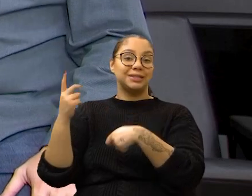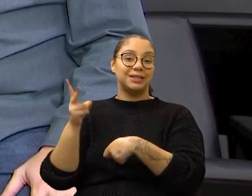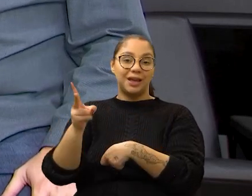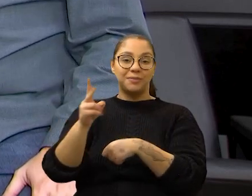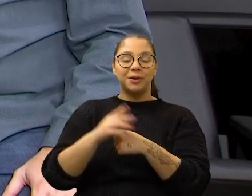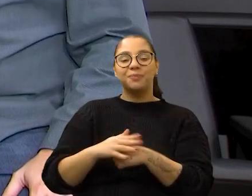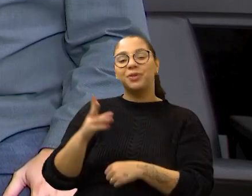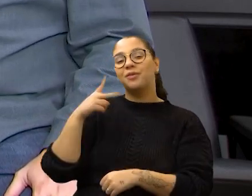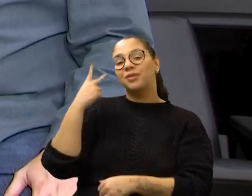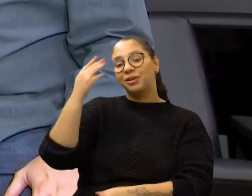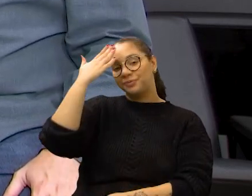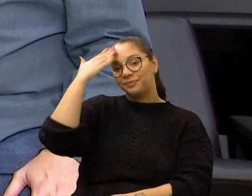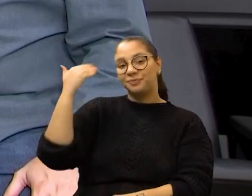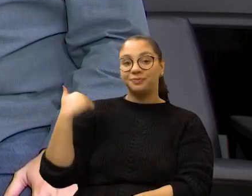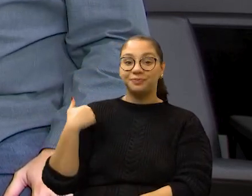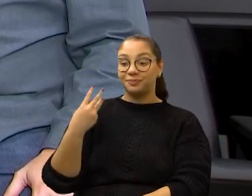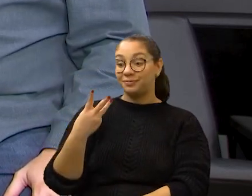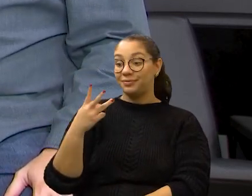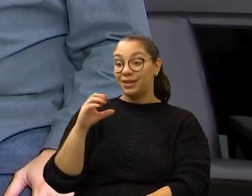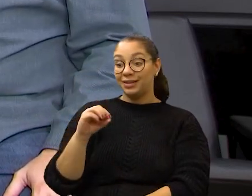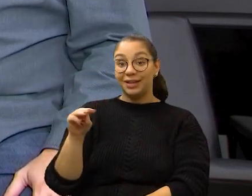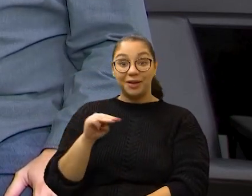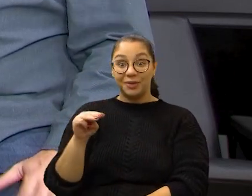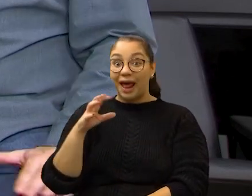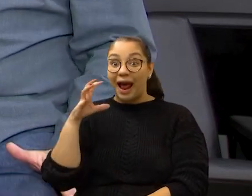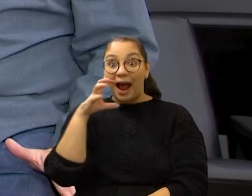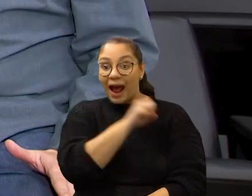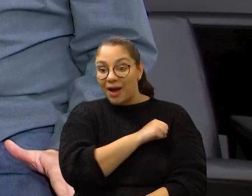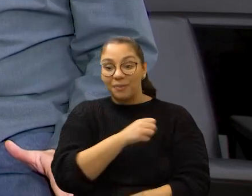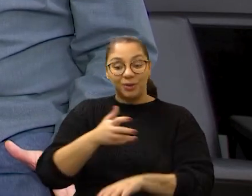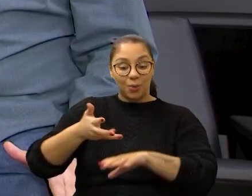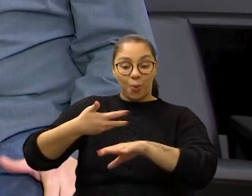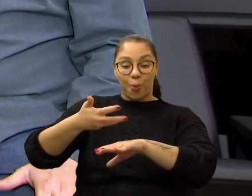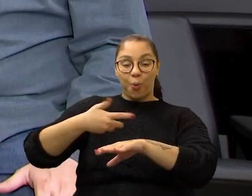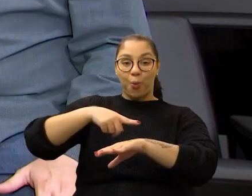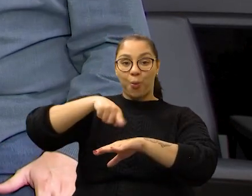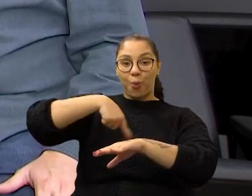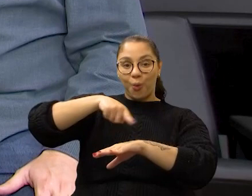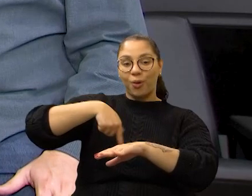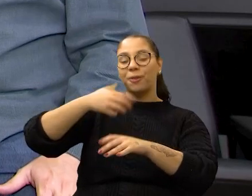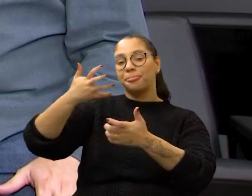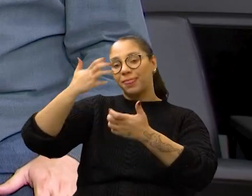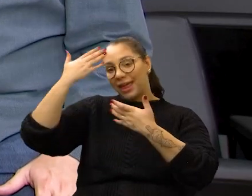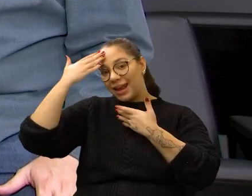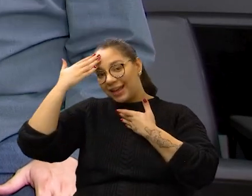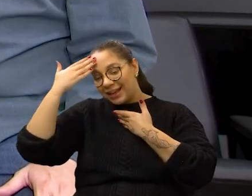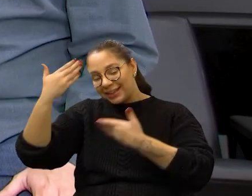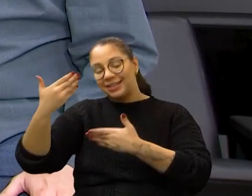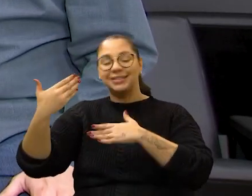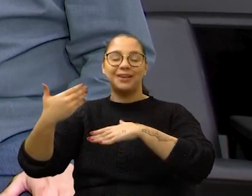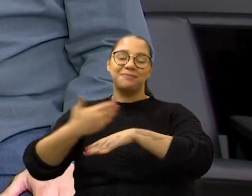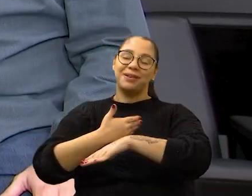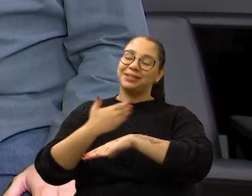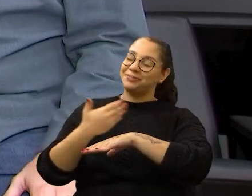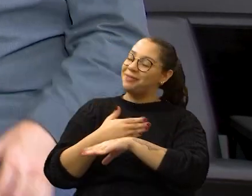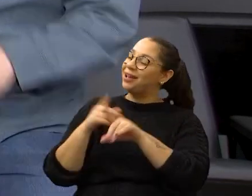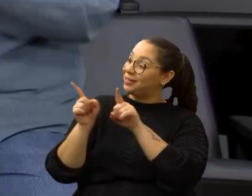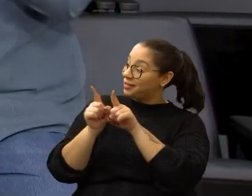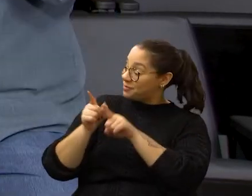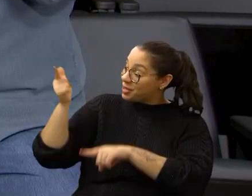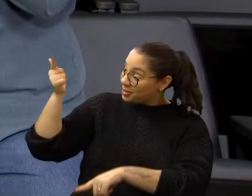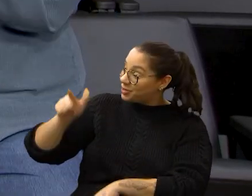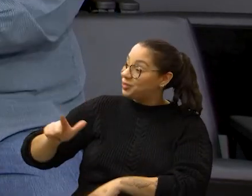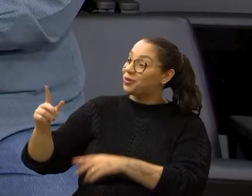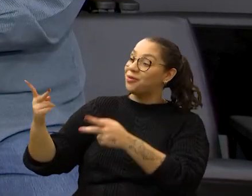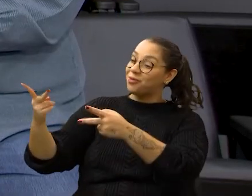aparece. Vereadora Débora Palermo, 30 minutos, passou rápido. Quero agradecer muito a sua participação e